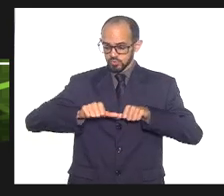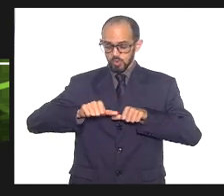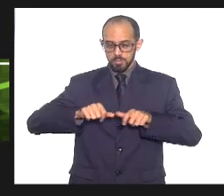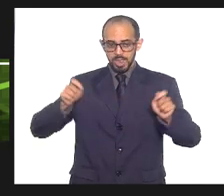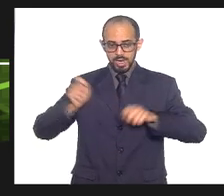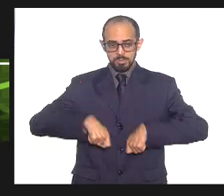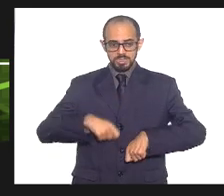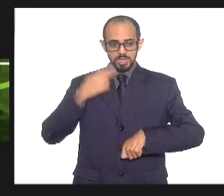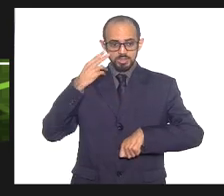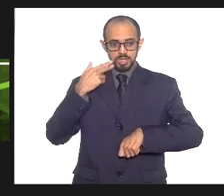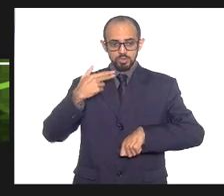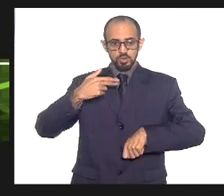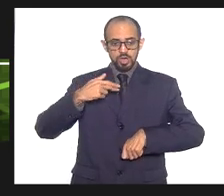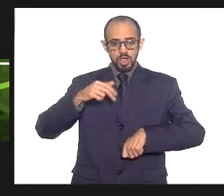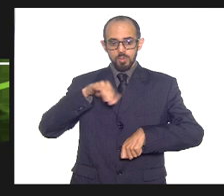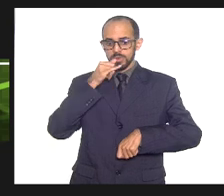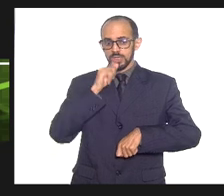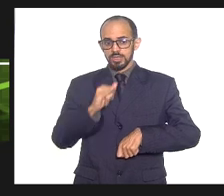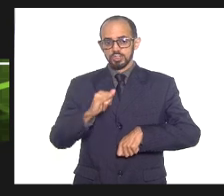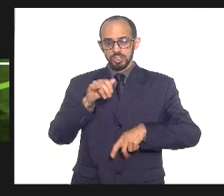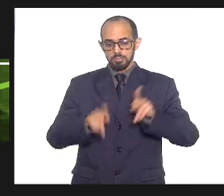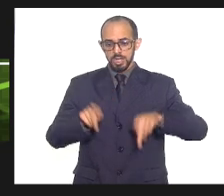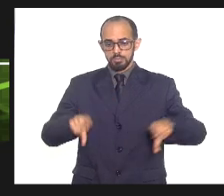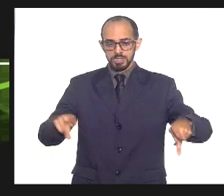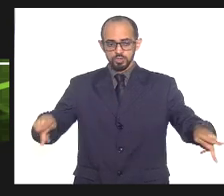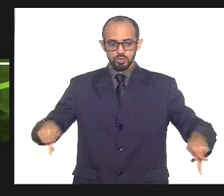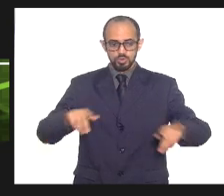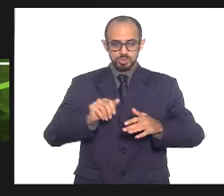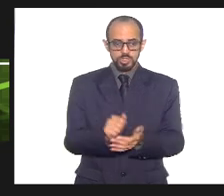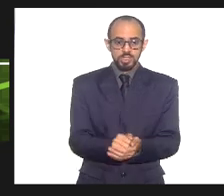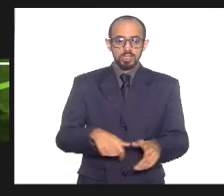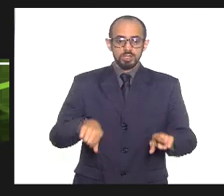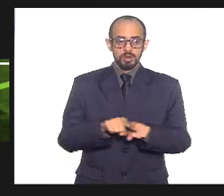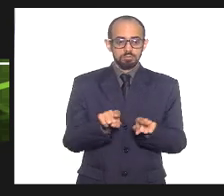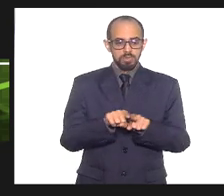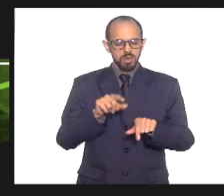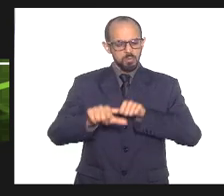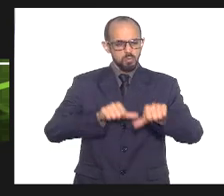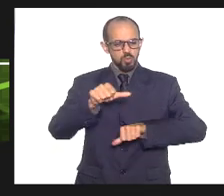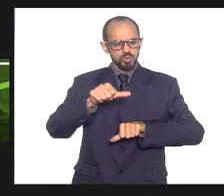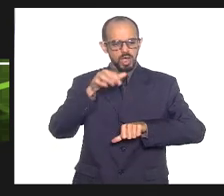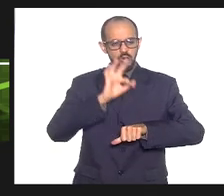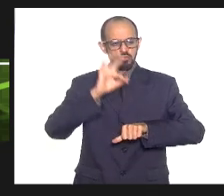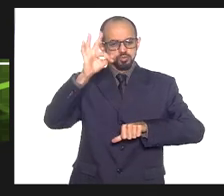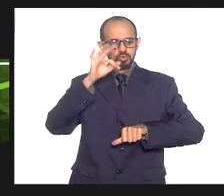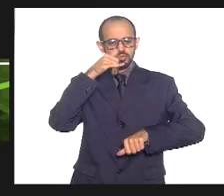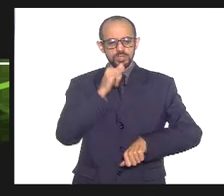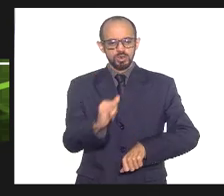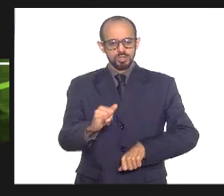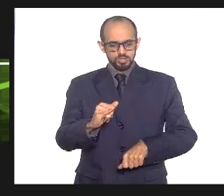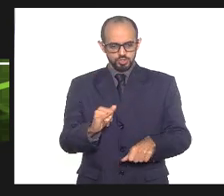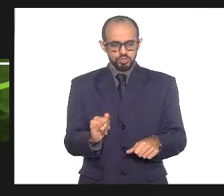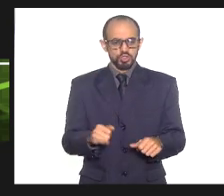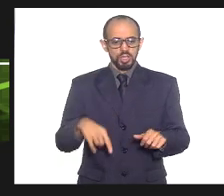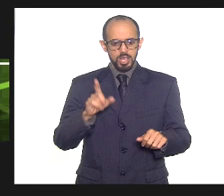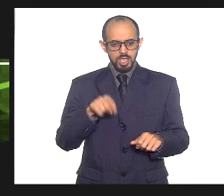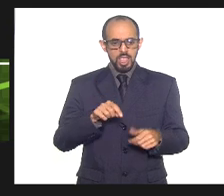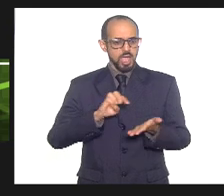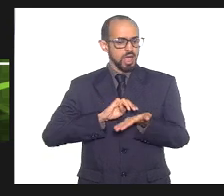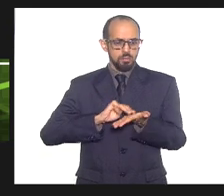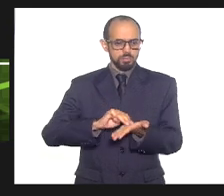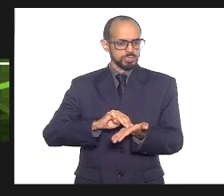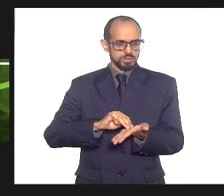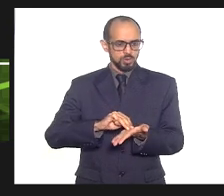para pessoas, progresso para a sociedade e a nossa visão de moldar o futuro da energia. E temos aqui